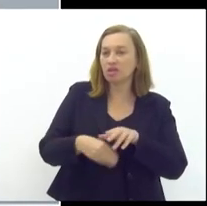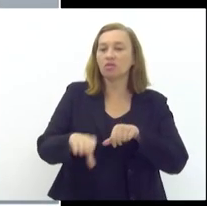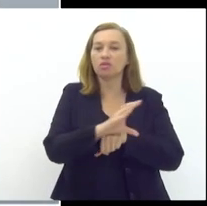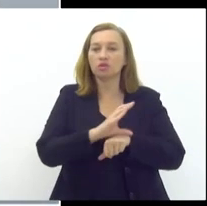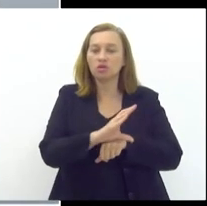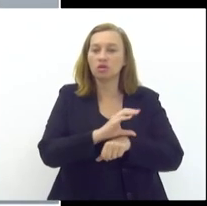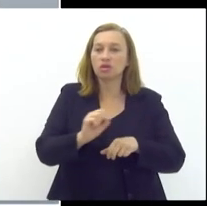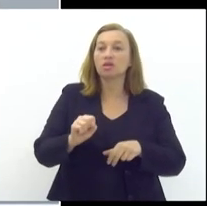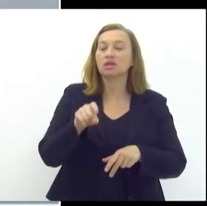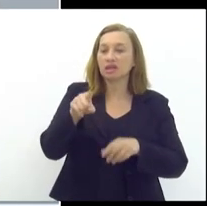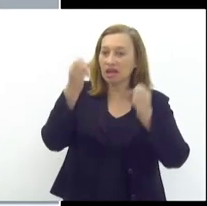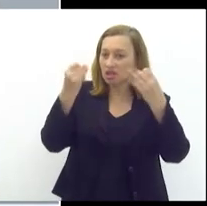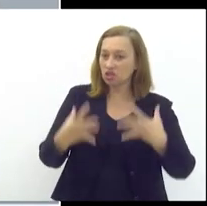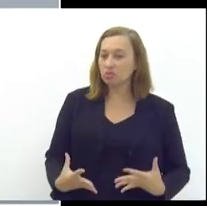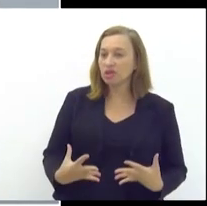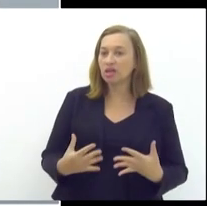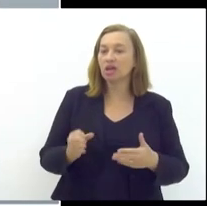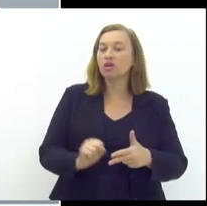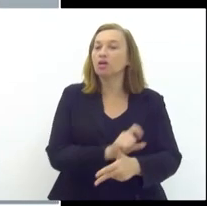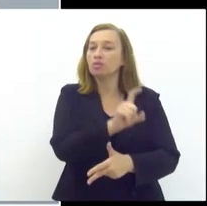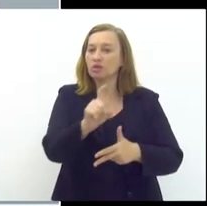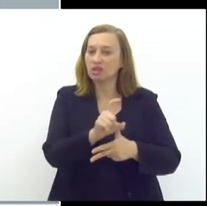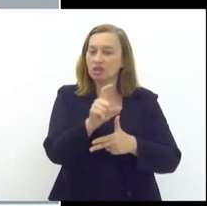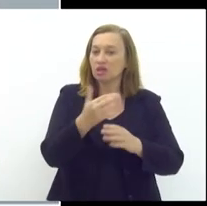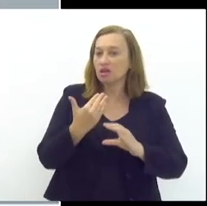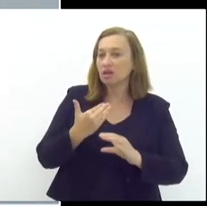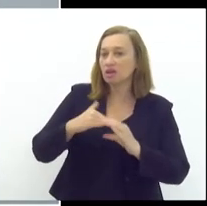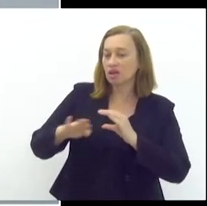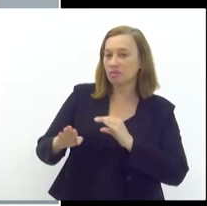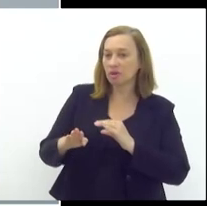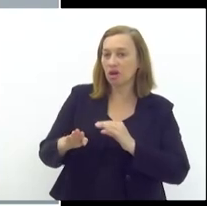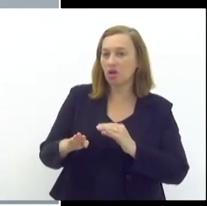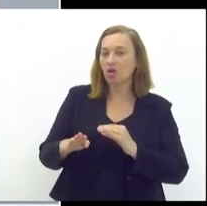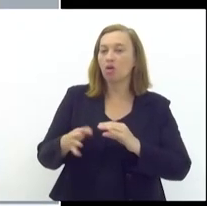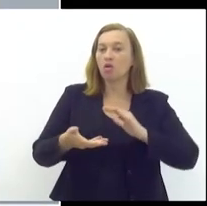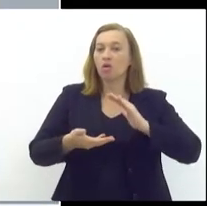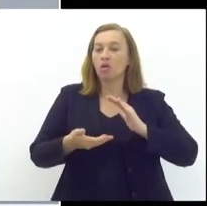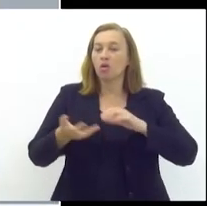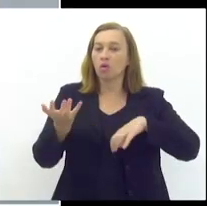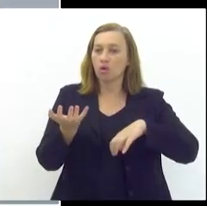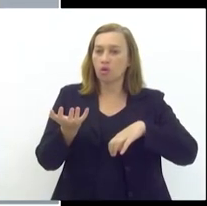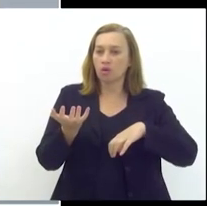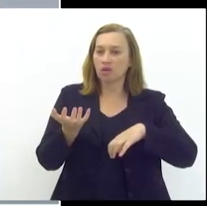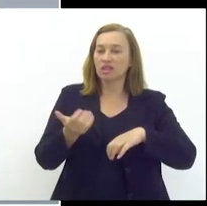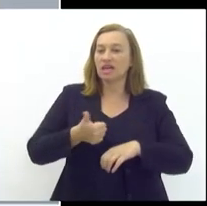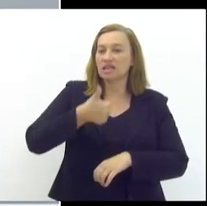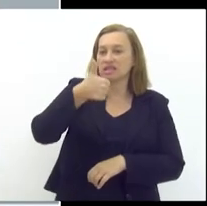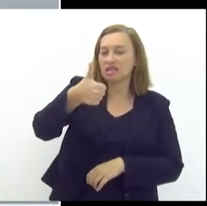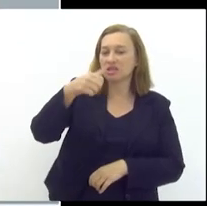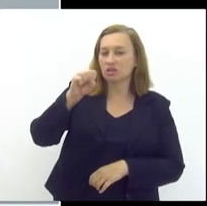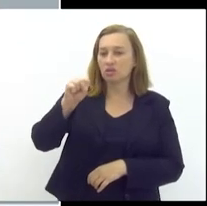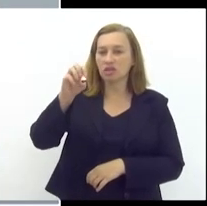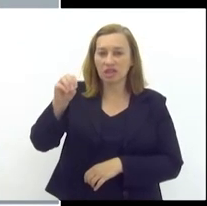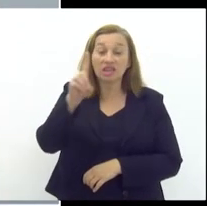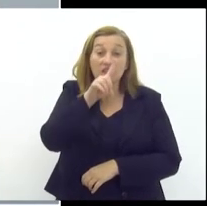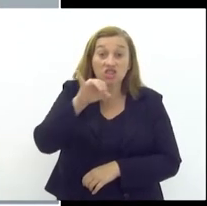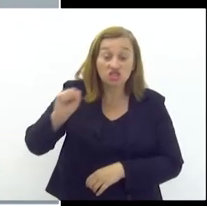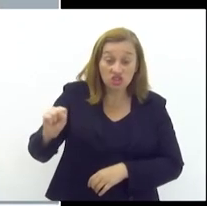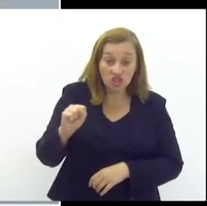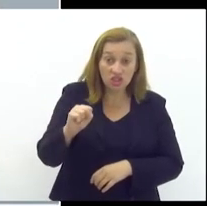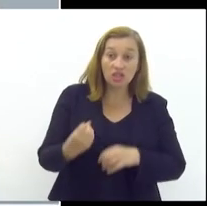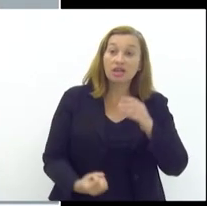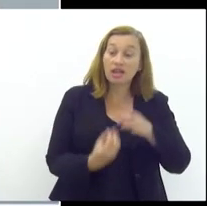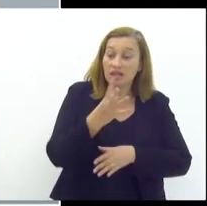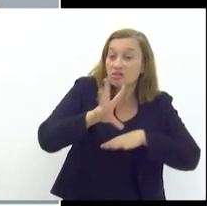o poder executivo deverá encaminhar ao congresso nacional em até 180 dias após a publicação desta emenda